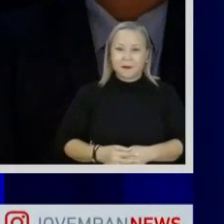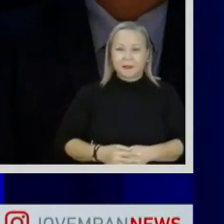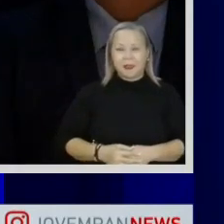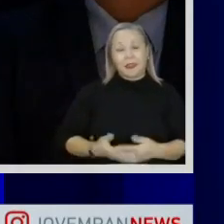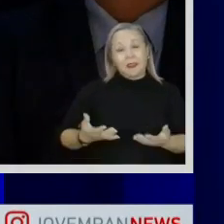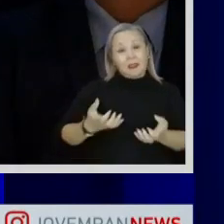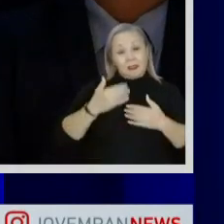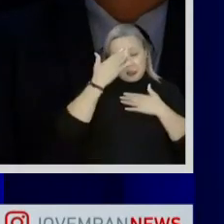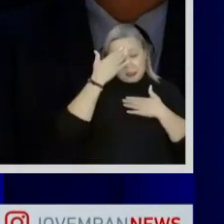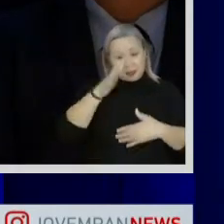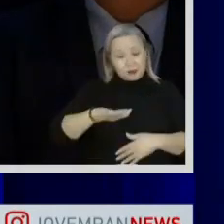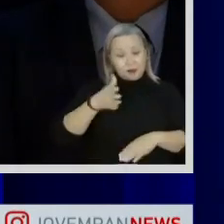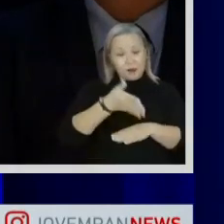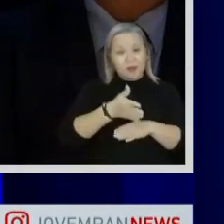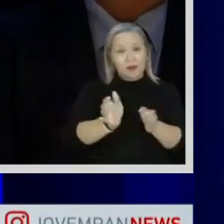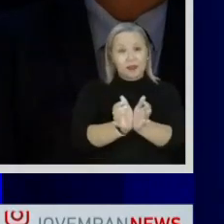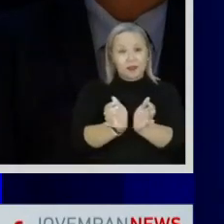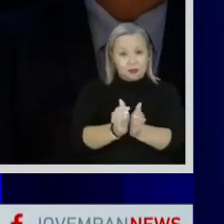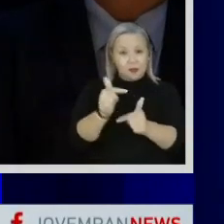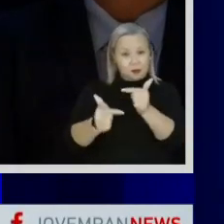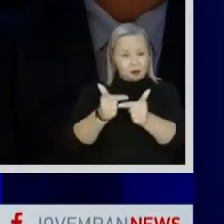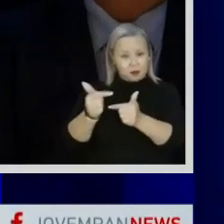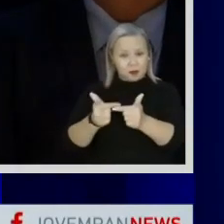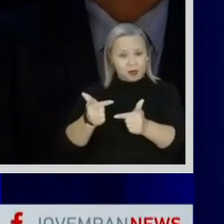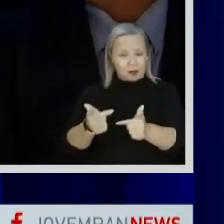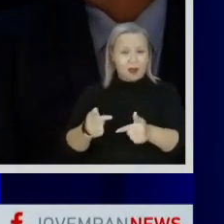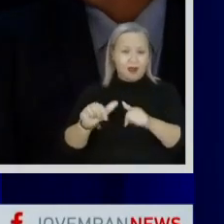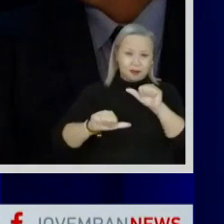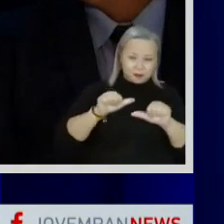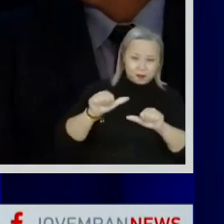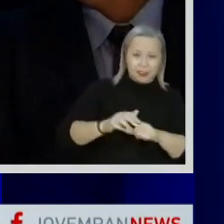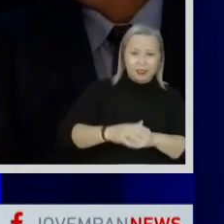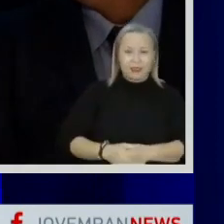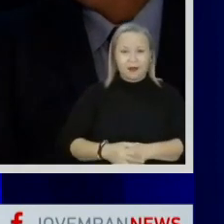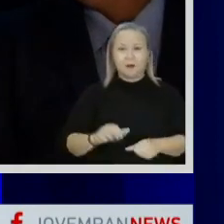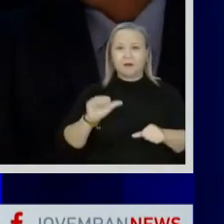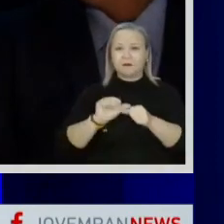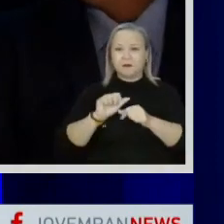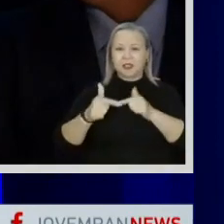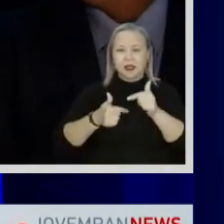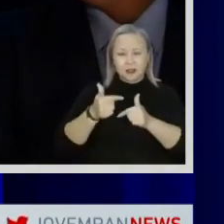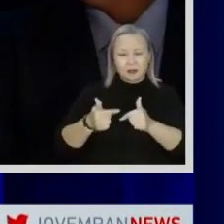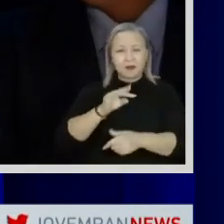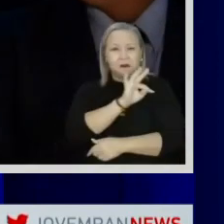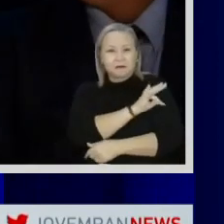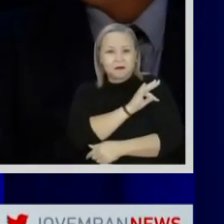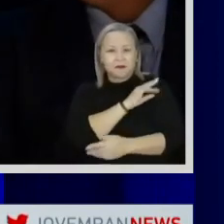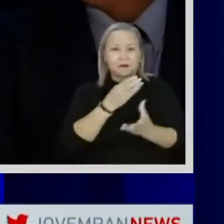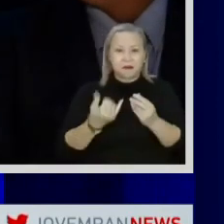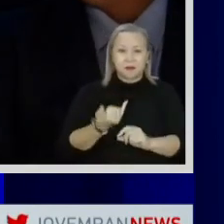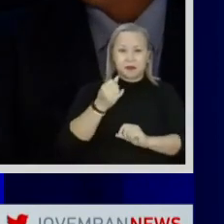que eu consigo dar de democracia em um minuto, Rodolfão. O desafio está em você agora. Morena, que era do PT e não é mais do PT.